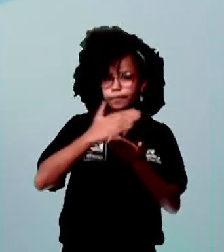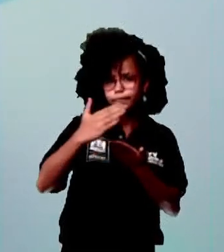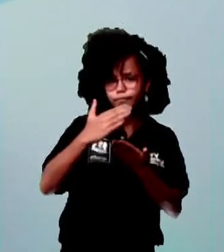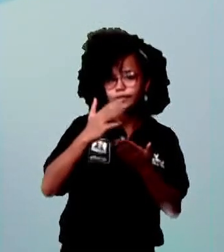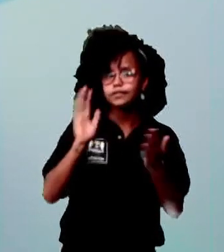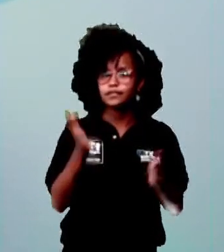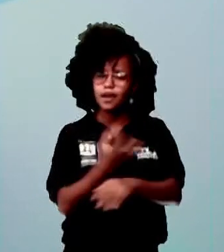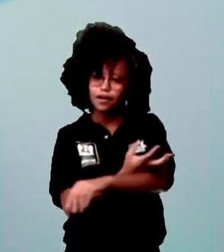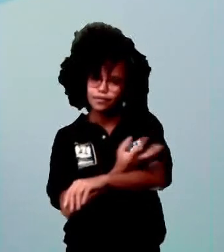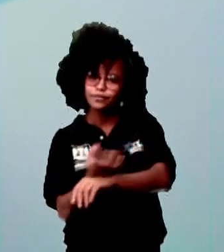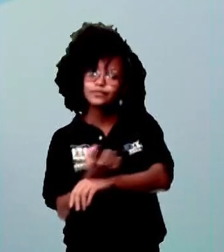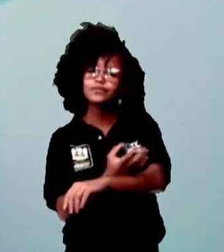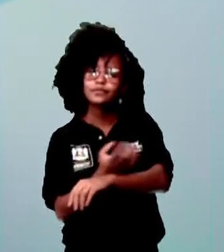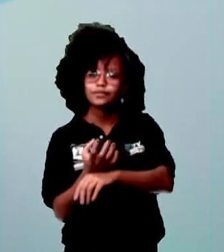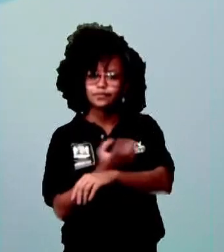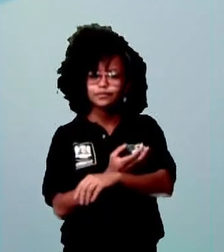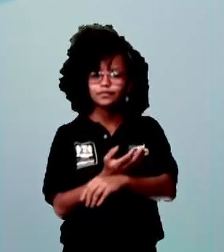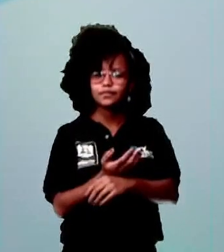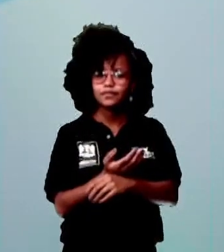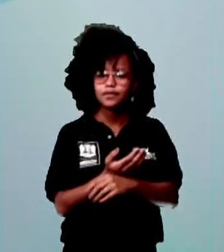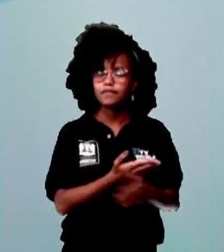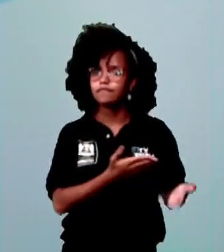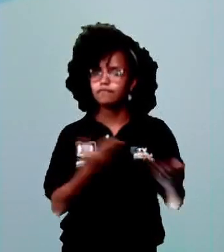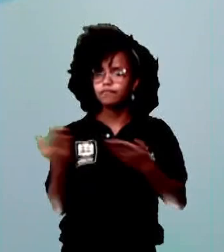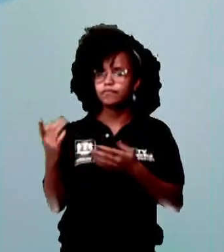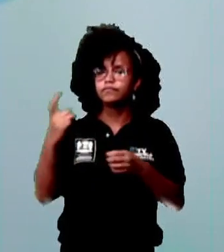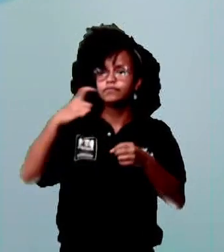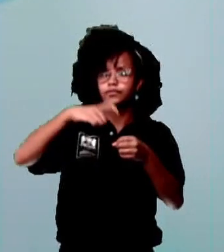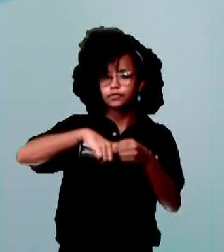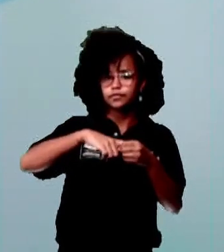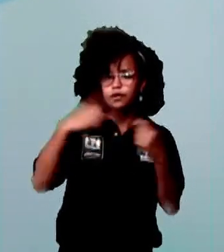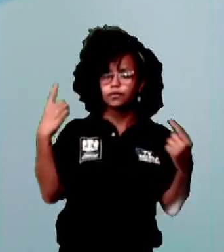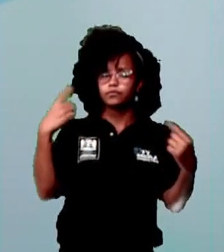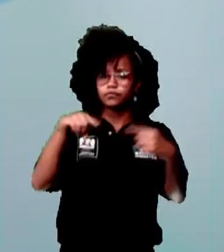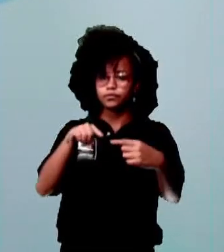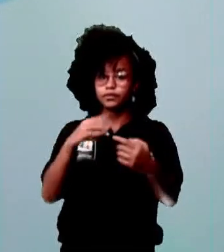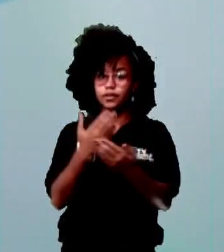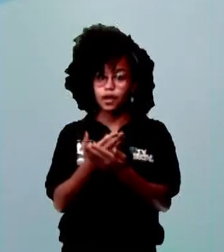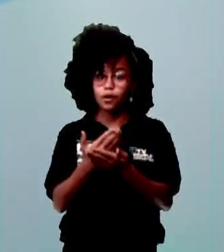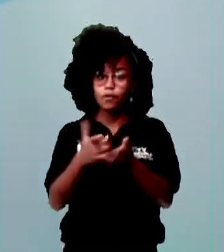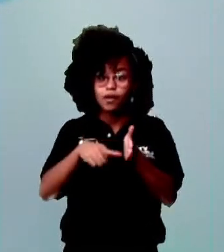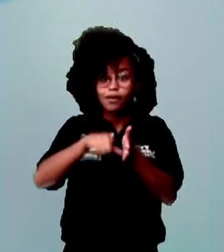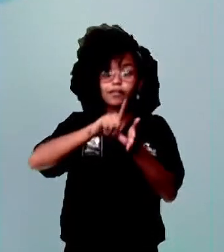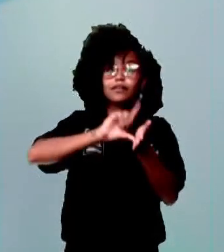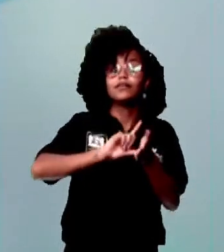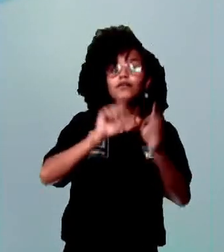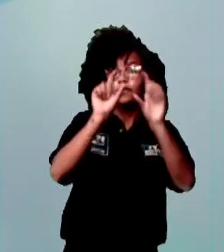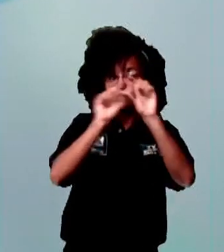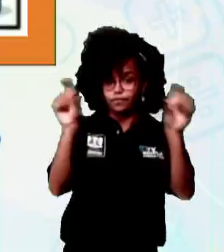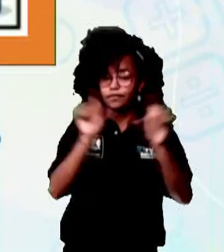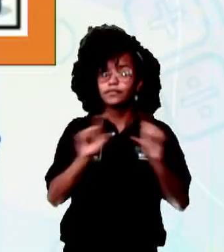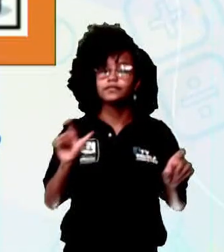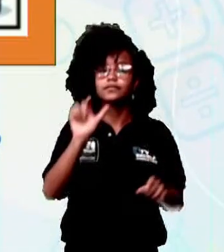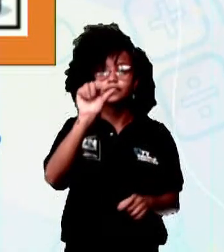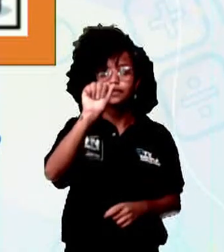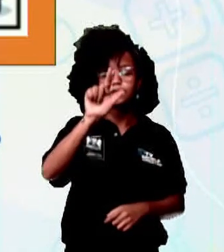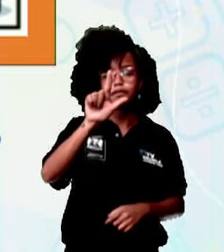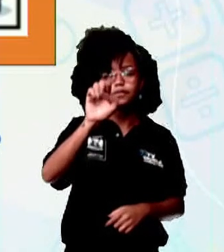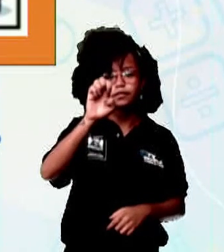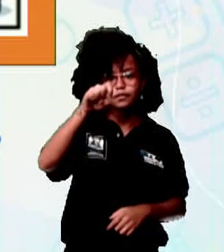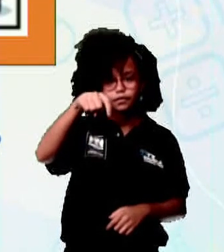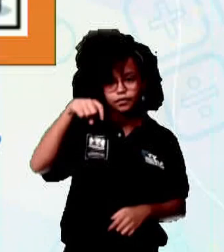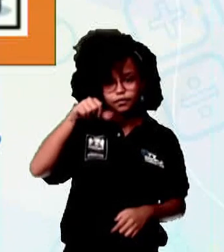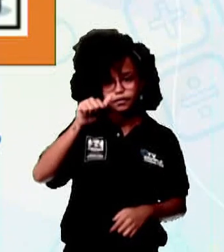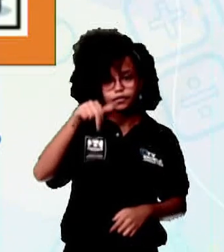de costume, vamos retomar o desafio da aula anterior com a tira de Alexandre Beck que eu trouxe para